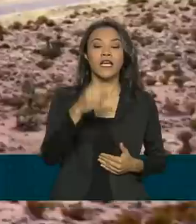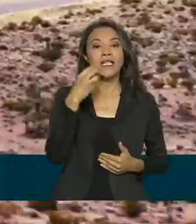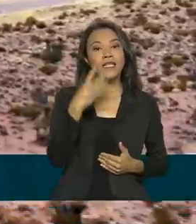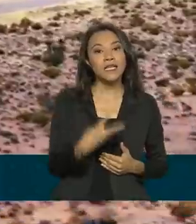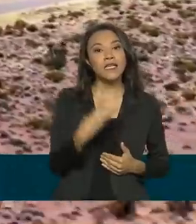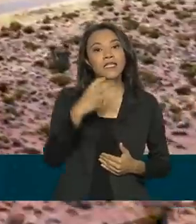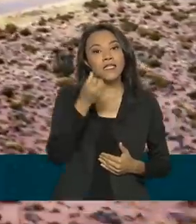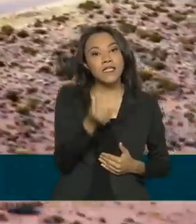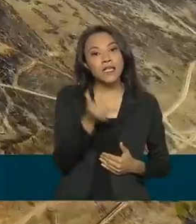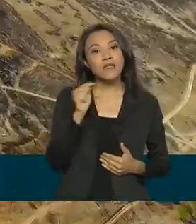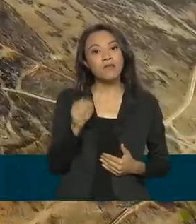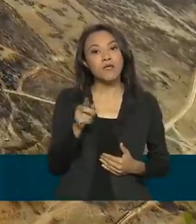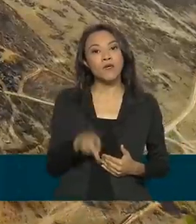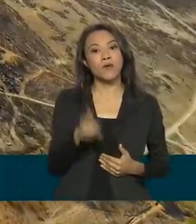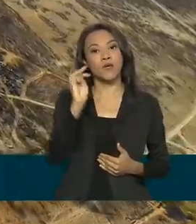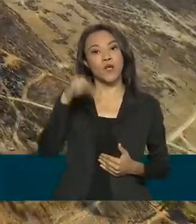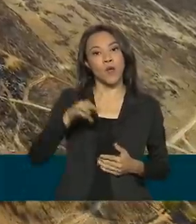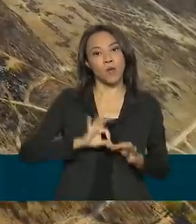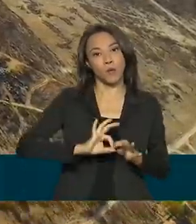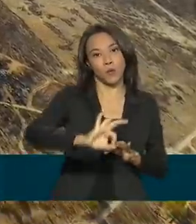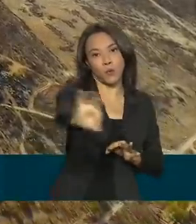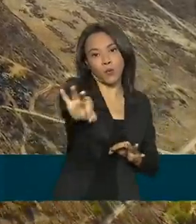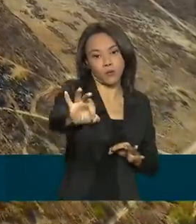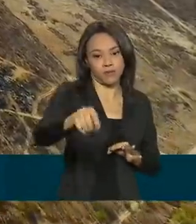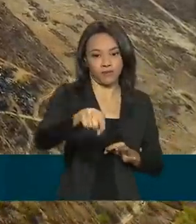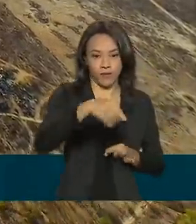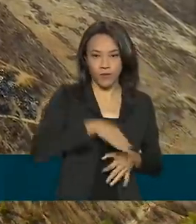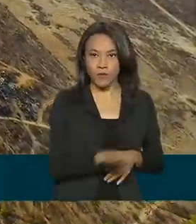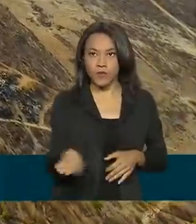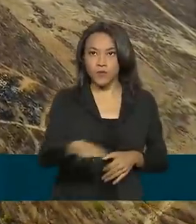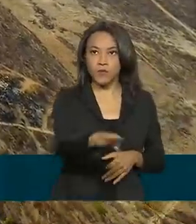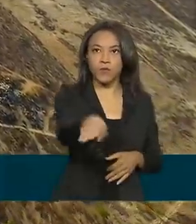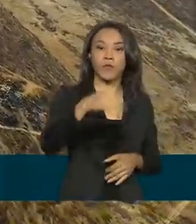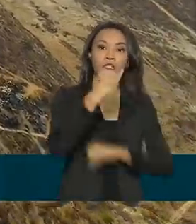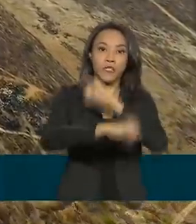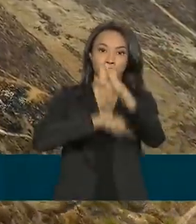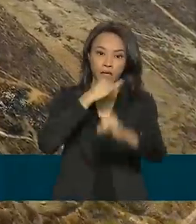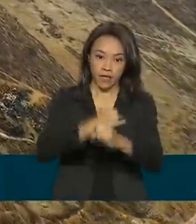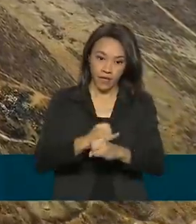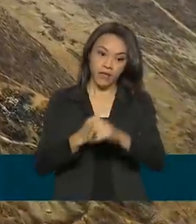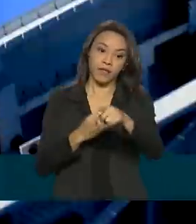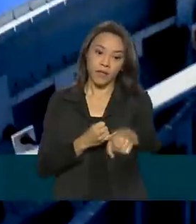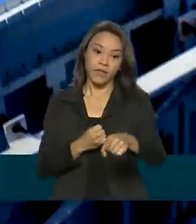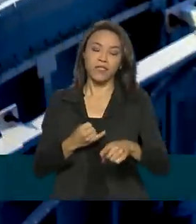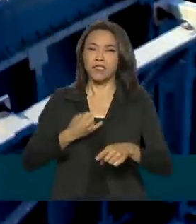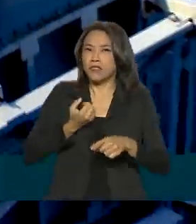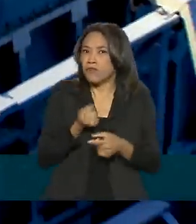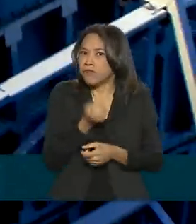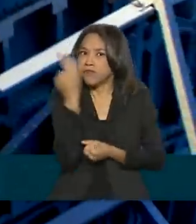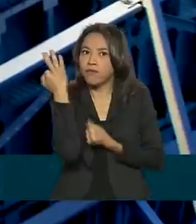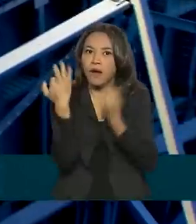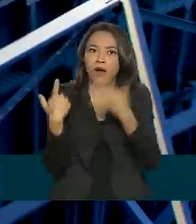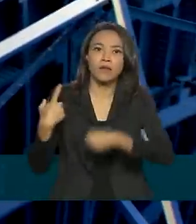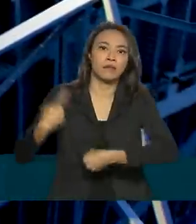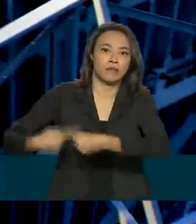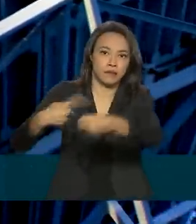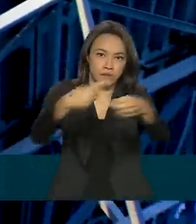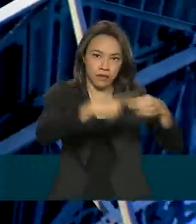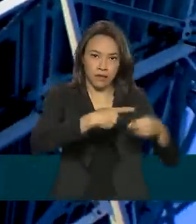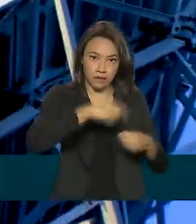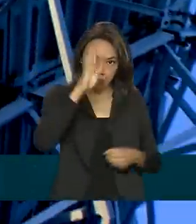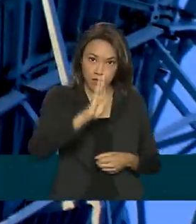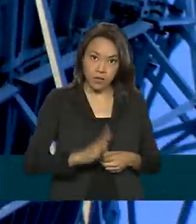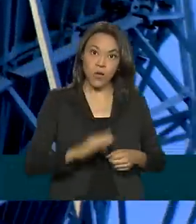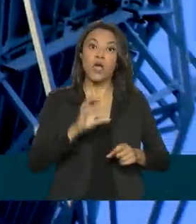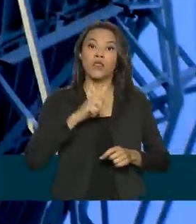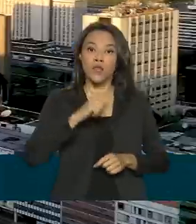de rodovias e a todas as 5.570 cidades brasileiras. Segundo o cronograma do leilão, a